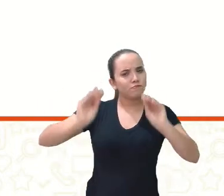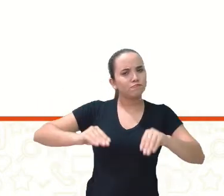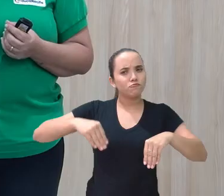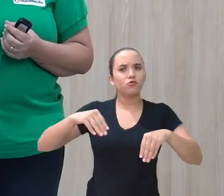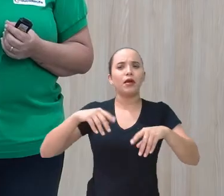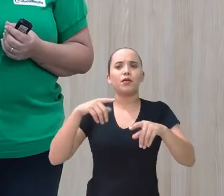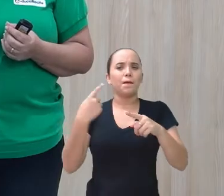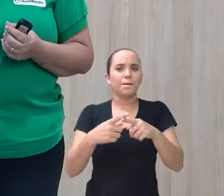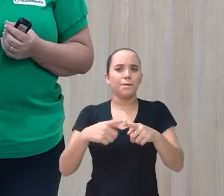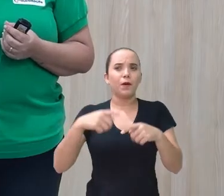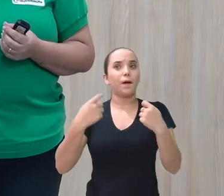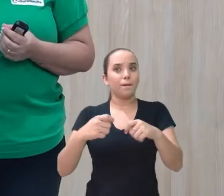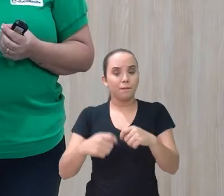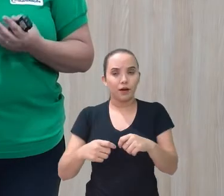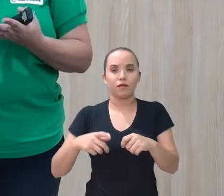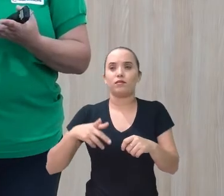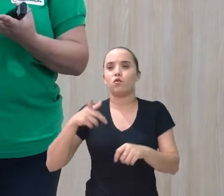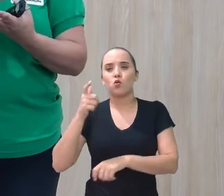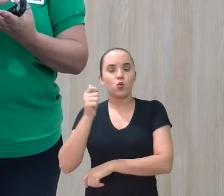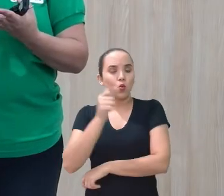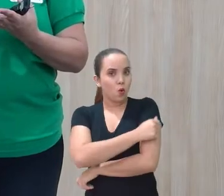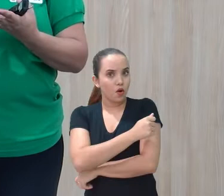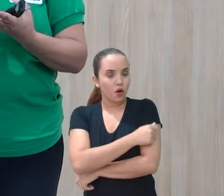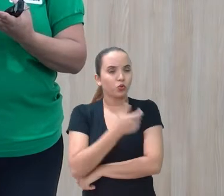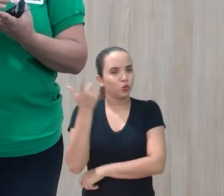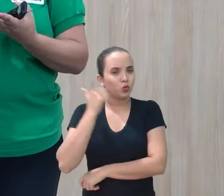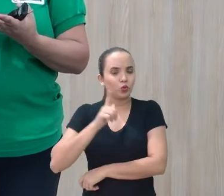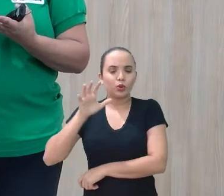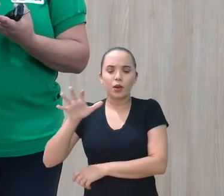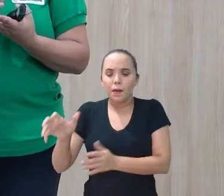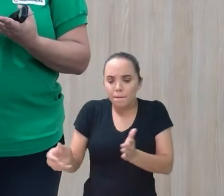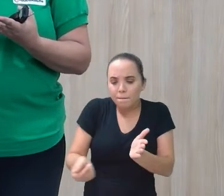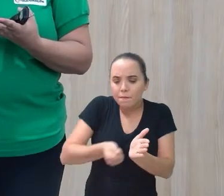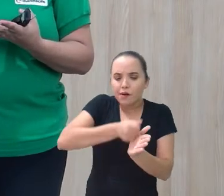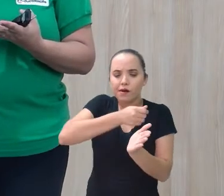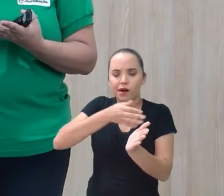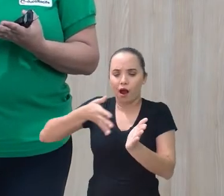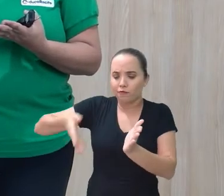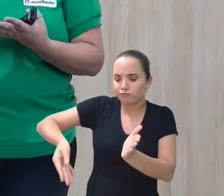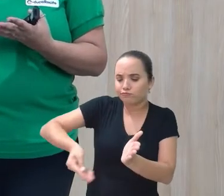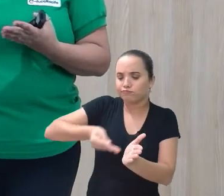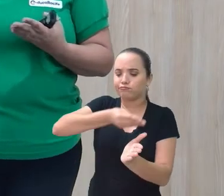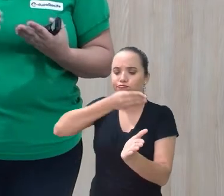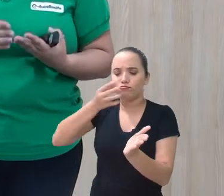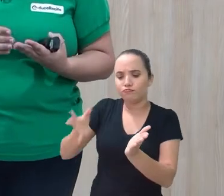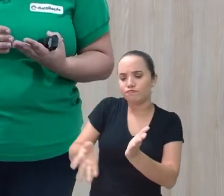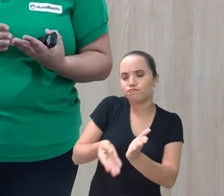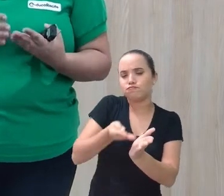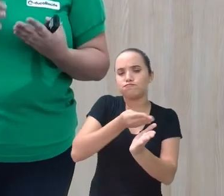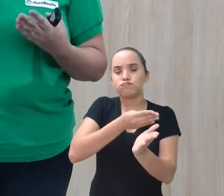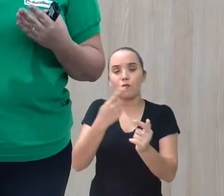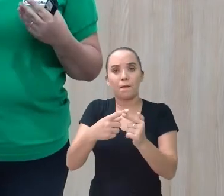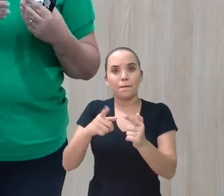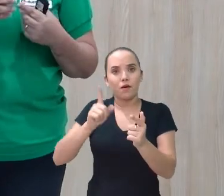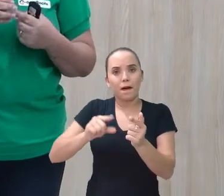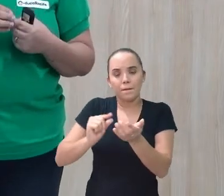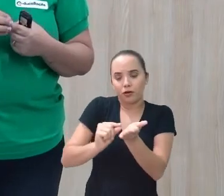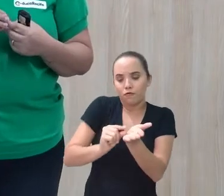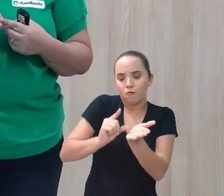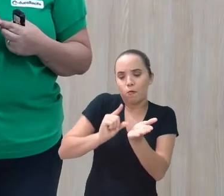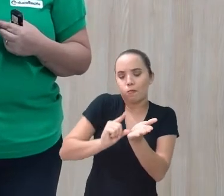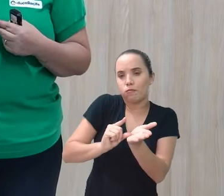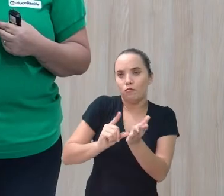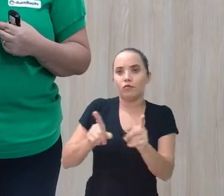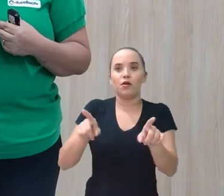estudante consiga pegar de folha em folha e passar as folhas do livro. Ao lado tem um adaptador